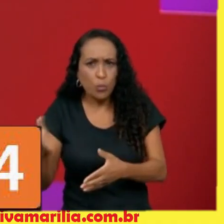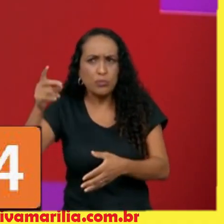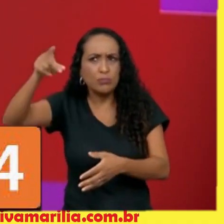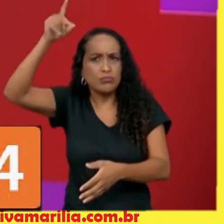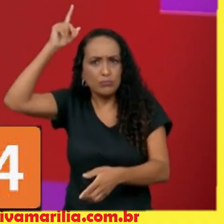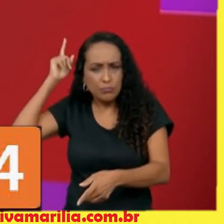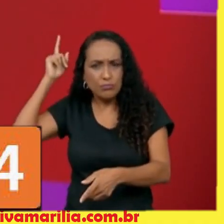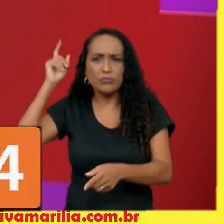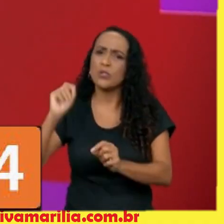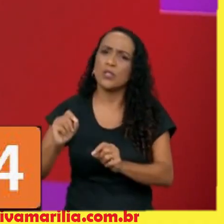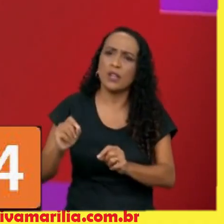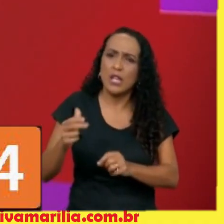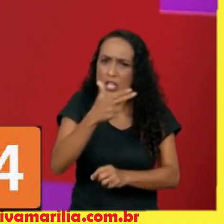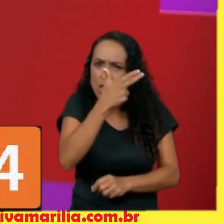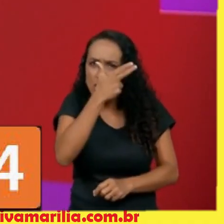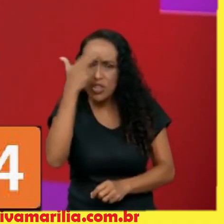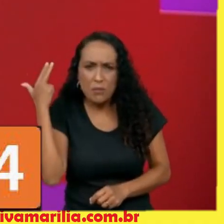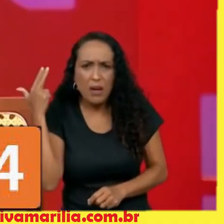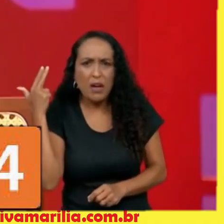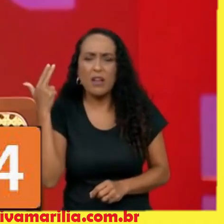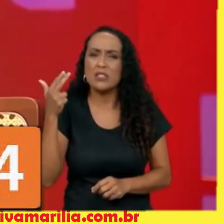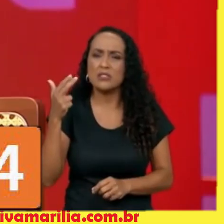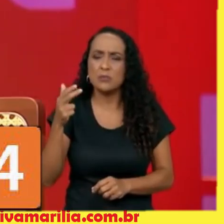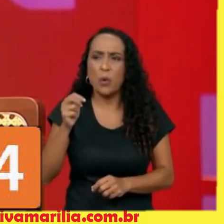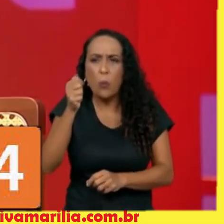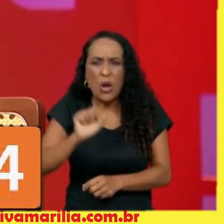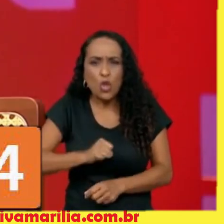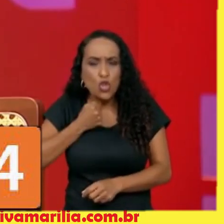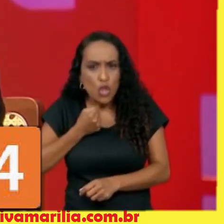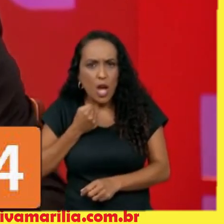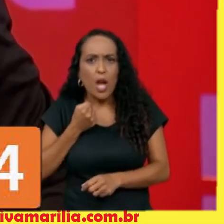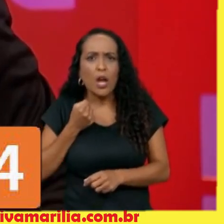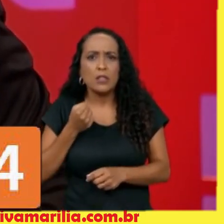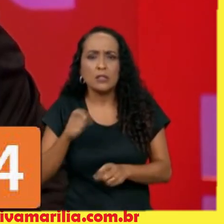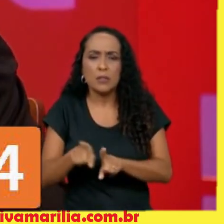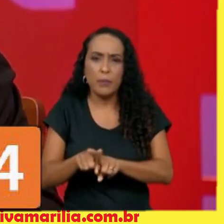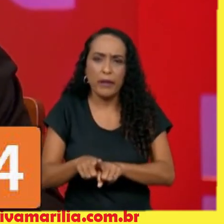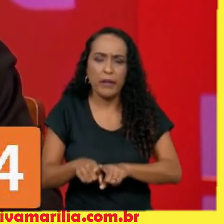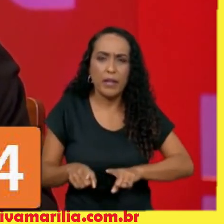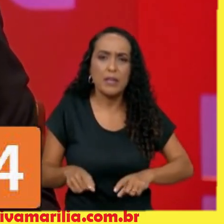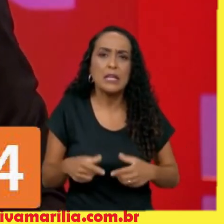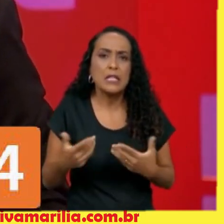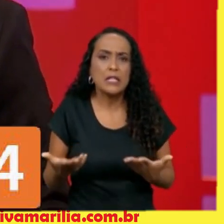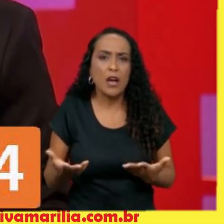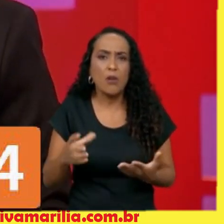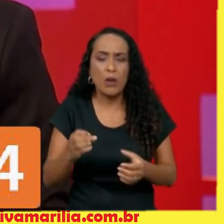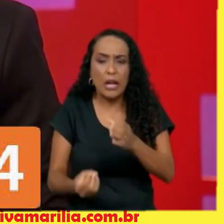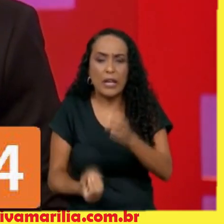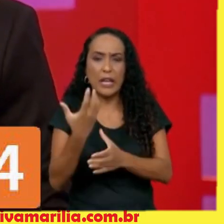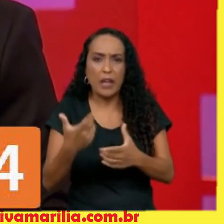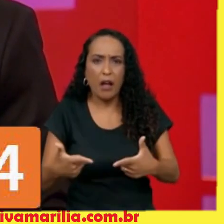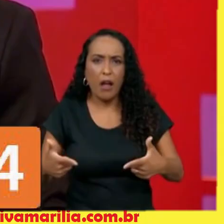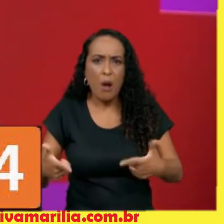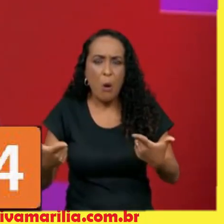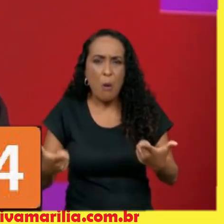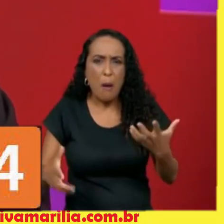historicamente estigmatizados, montados para serem odiados. Né? Joga o lixo em cima deles. Exatamente. Então você cria uma guerra entre os